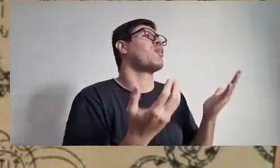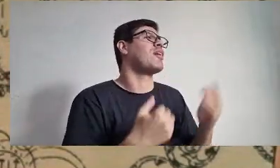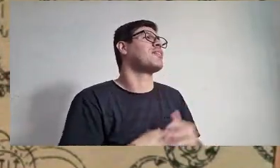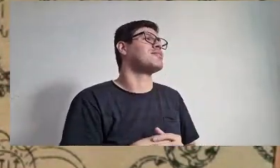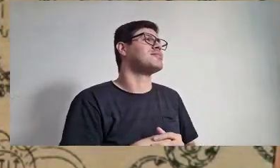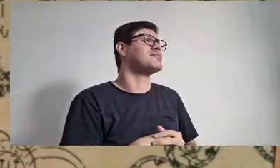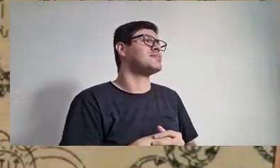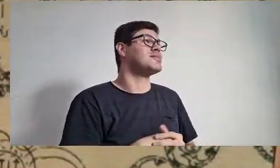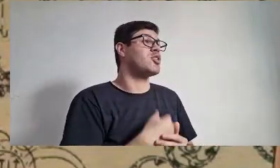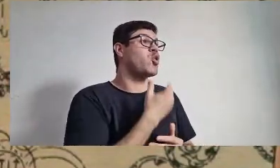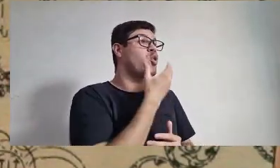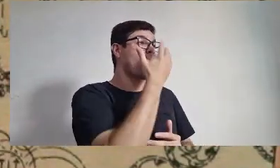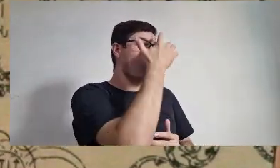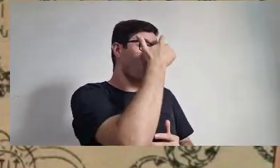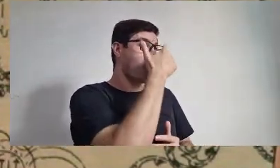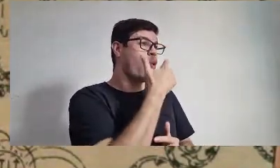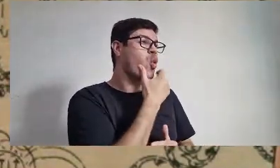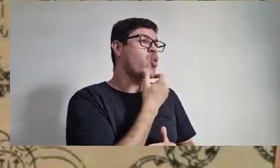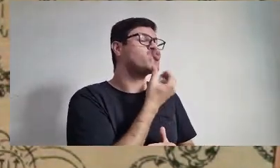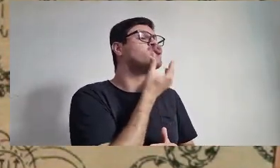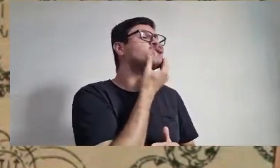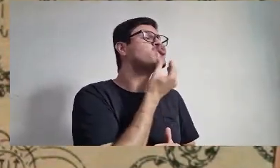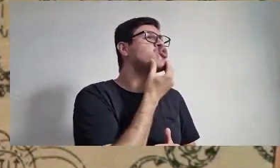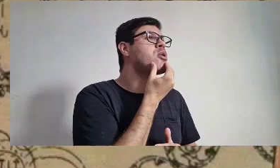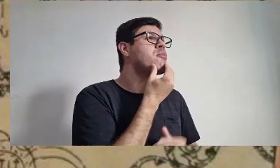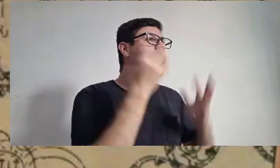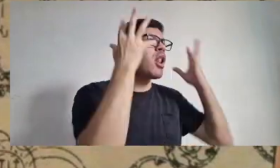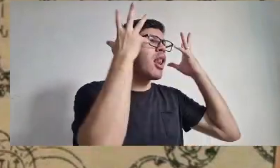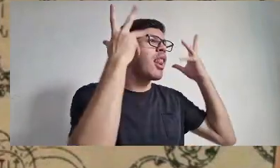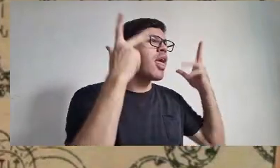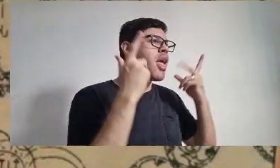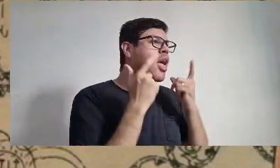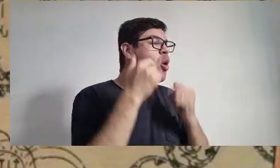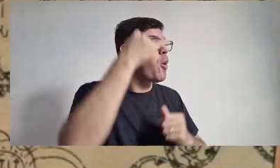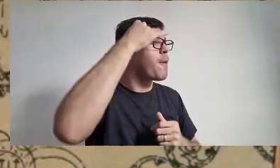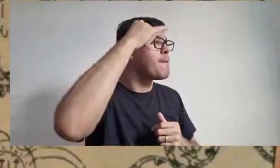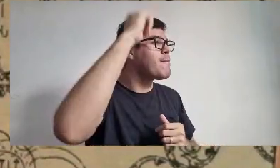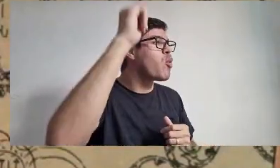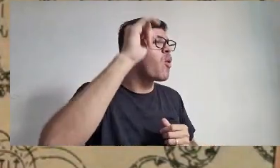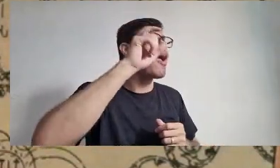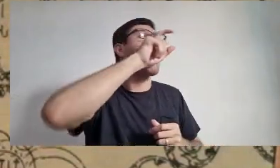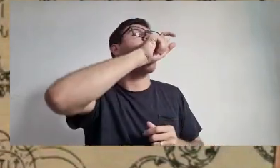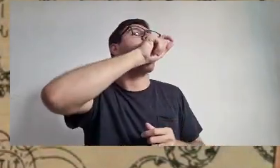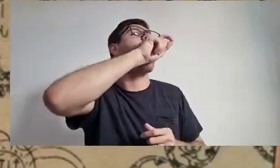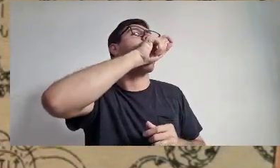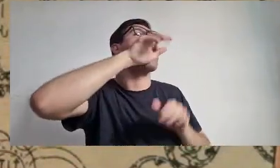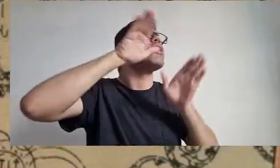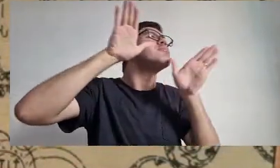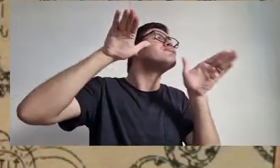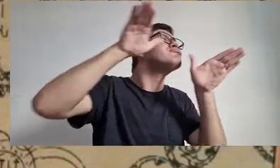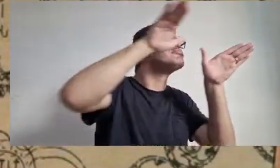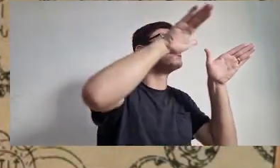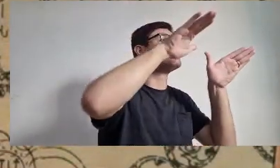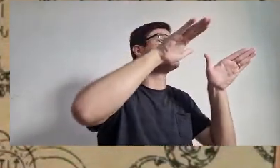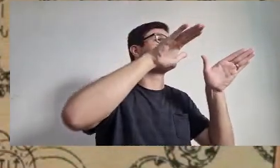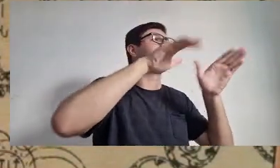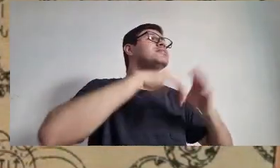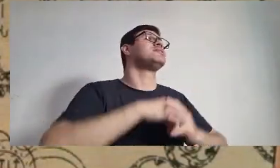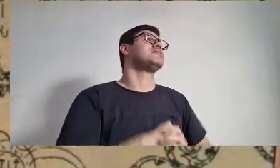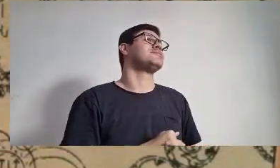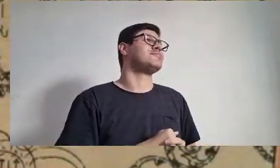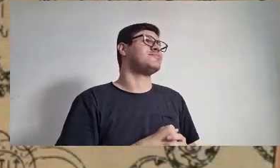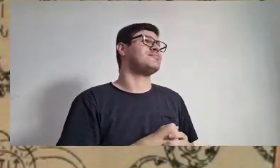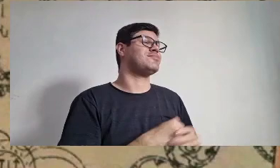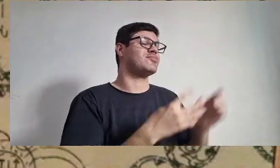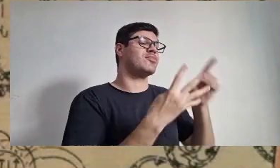do homem, o rosto do leão, o rosto do boi e o rosto da águia. O rosto do homem nós encaixamos em São